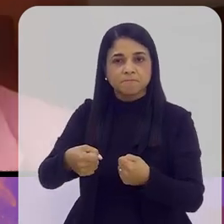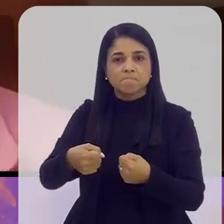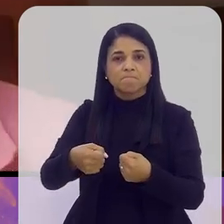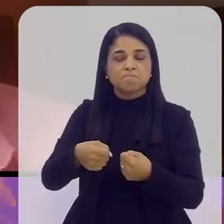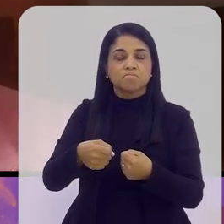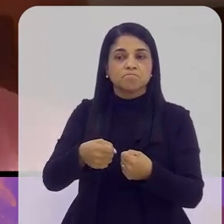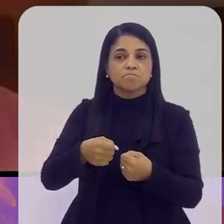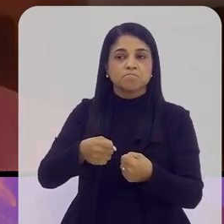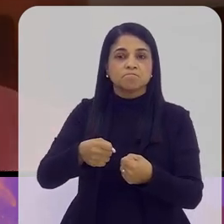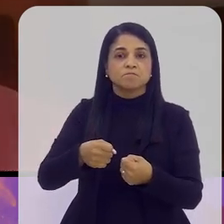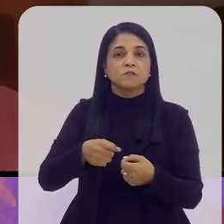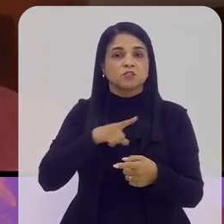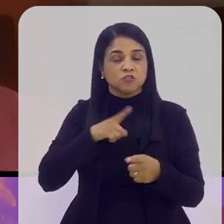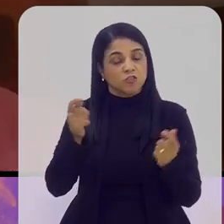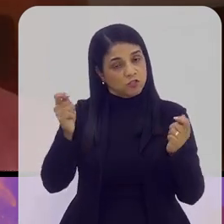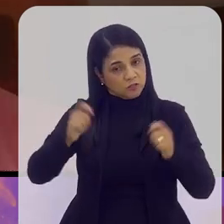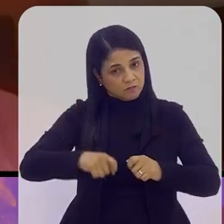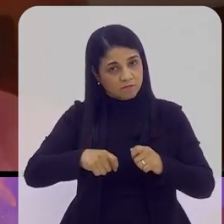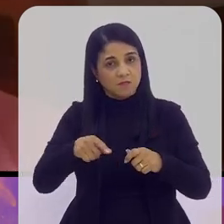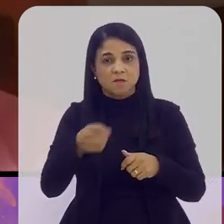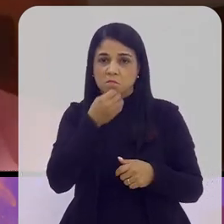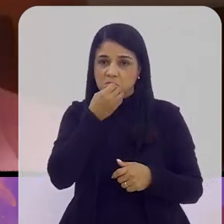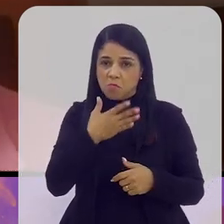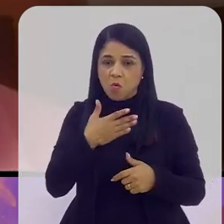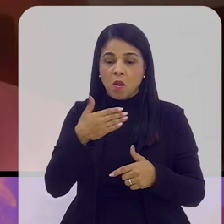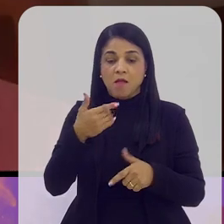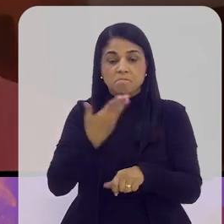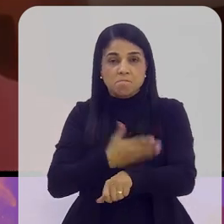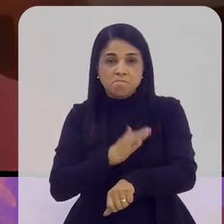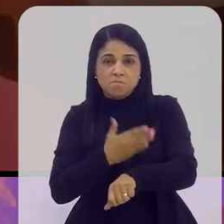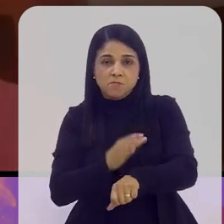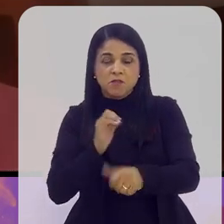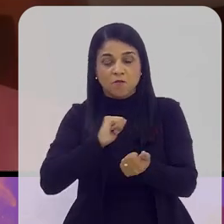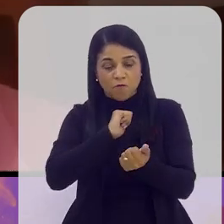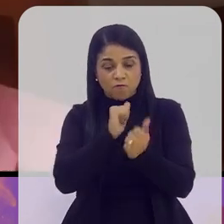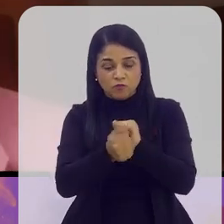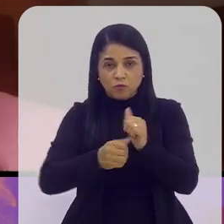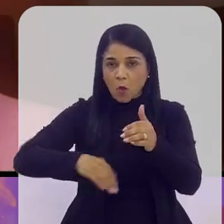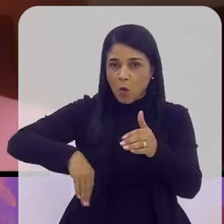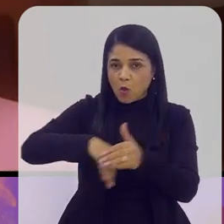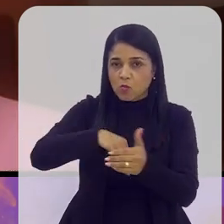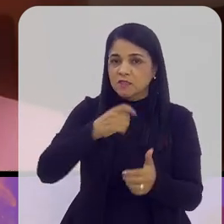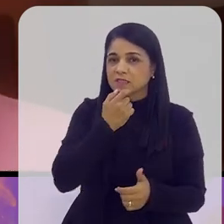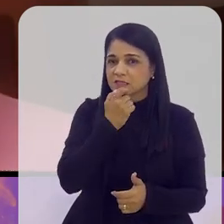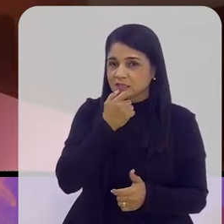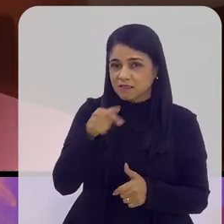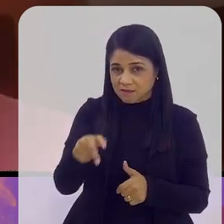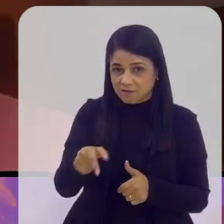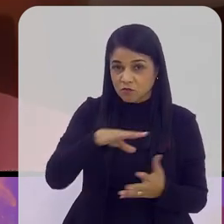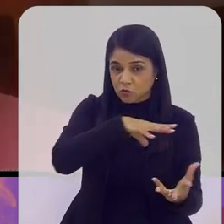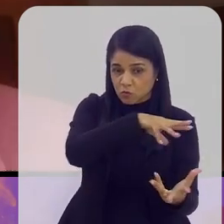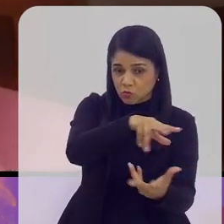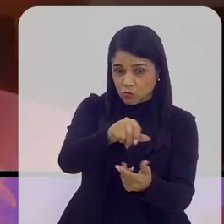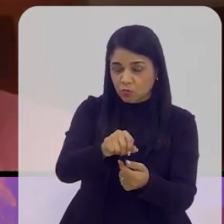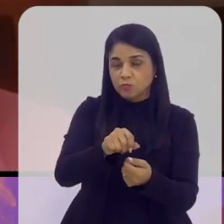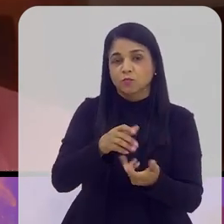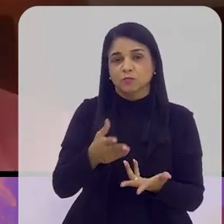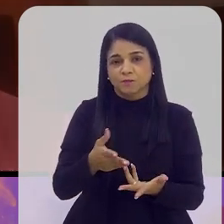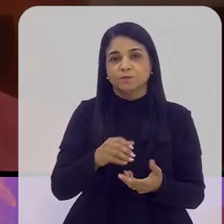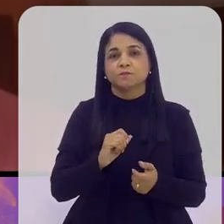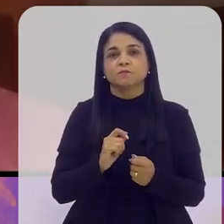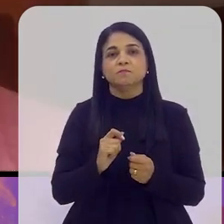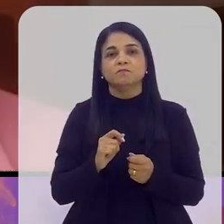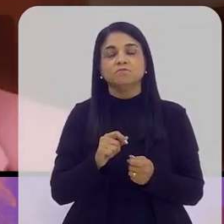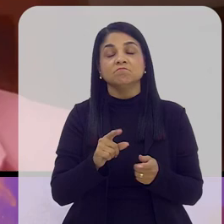ofensivo. Que bom que eles jogam na Premier League, muitos deles, porque é lá que está sendo praticado o futebol de mais alta exigência no Brasil, no mundo,